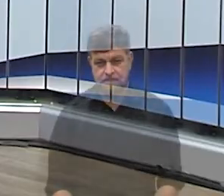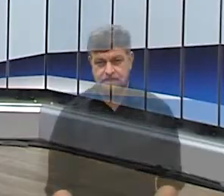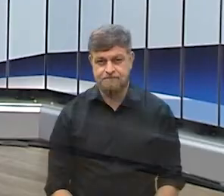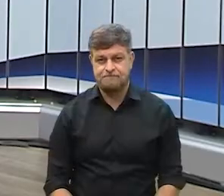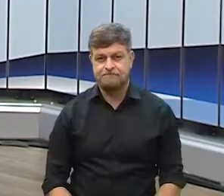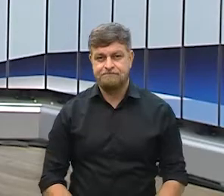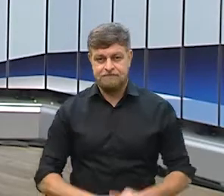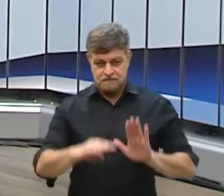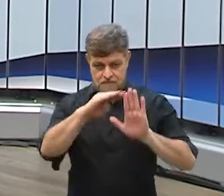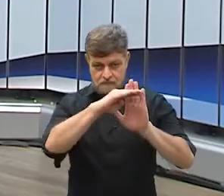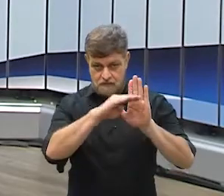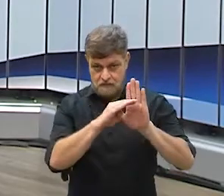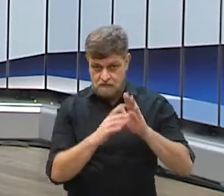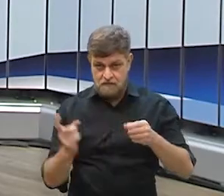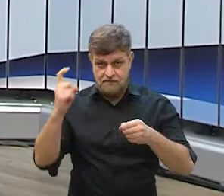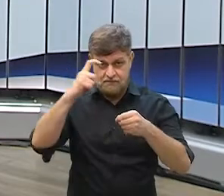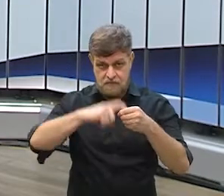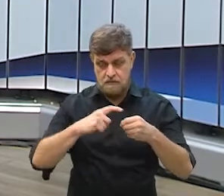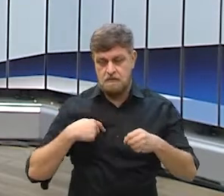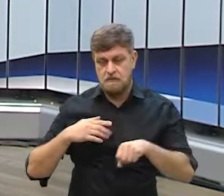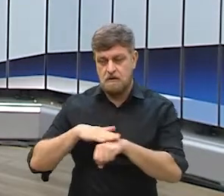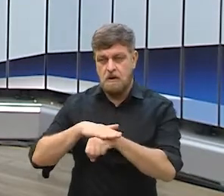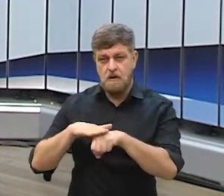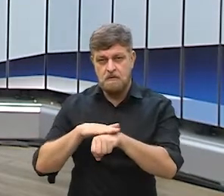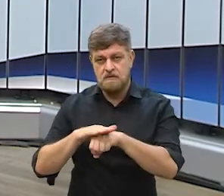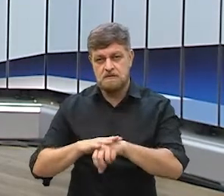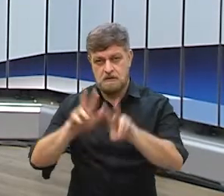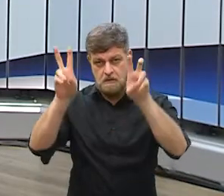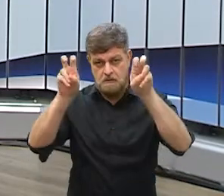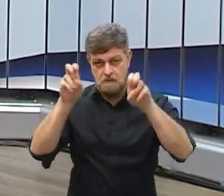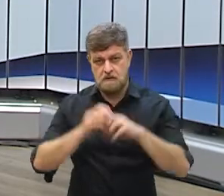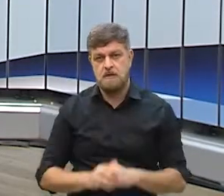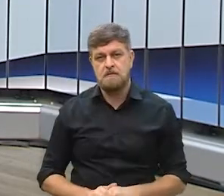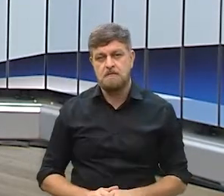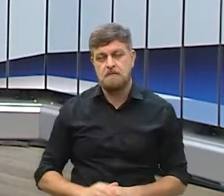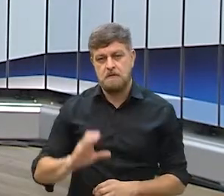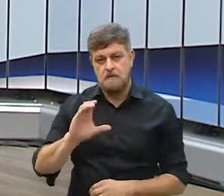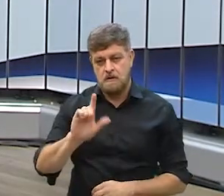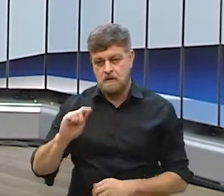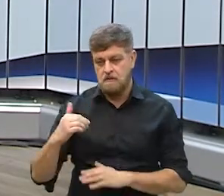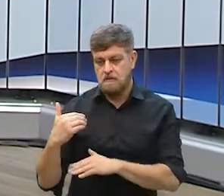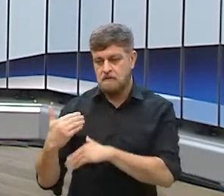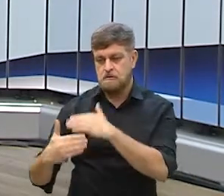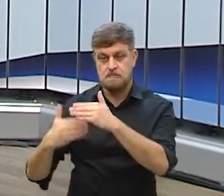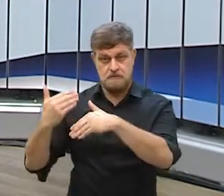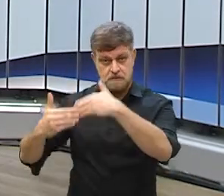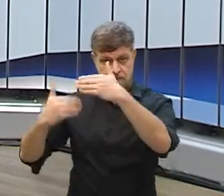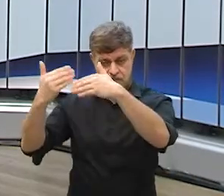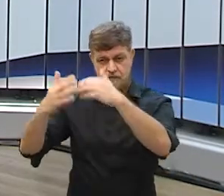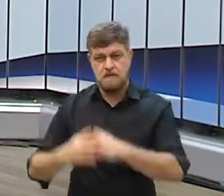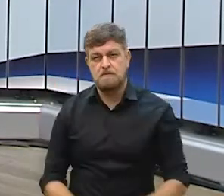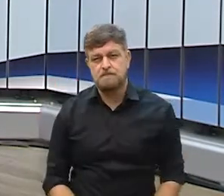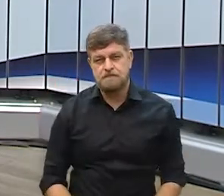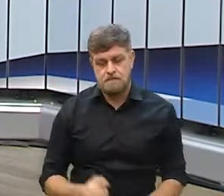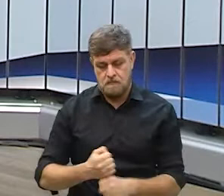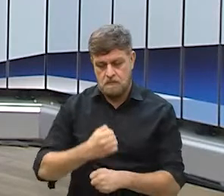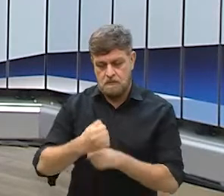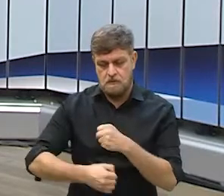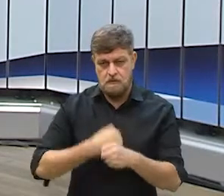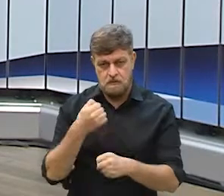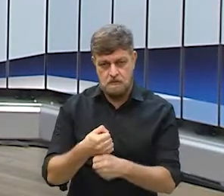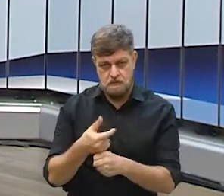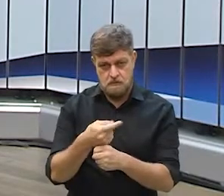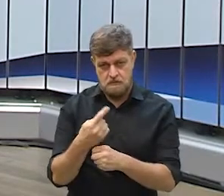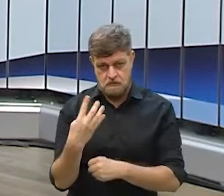Questão de ordem de volta, hoje nós estamos conversando sobre o desenvolvimento do distrito do Campo Grande. E em 2014,